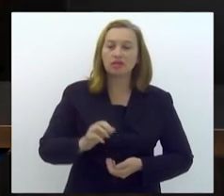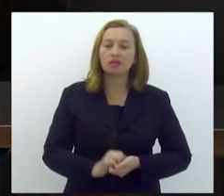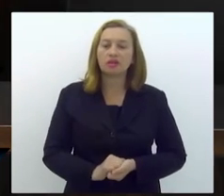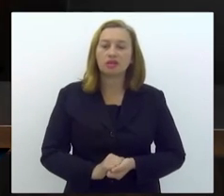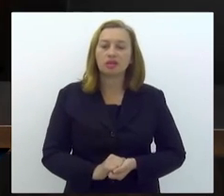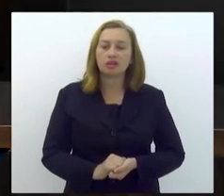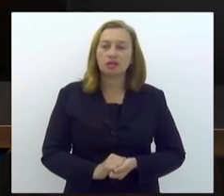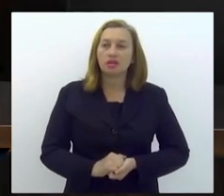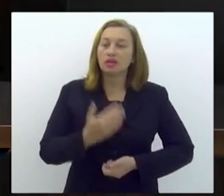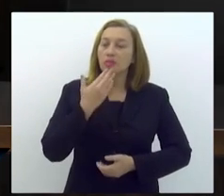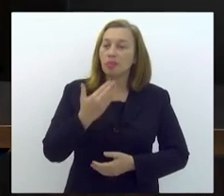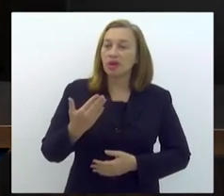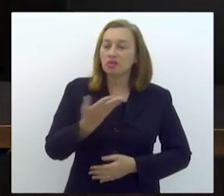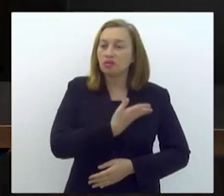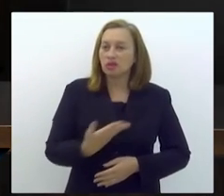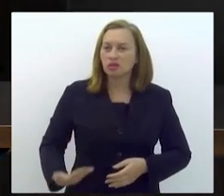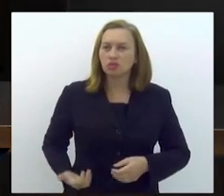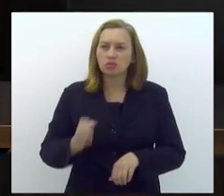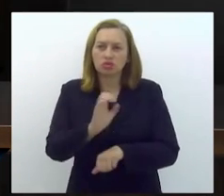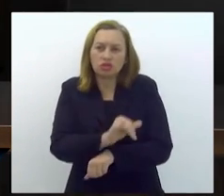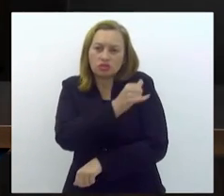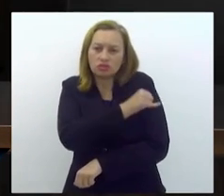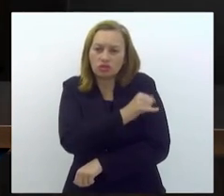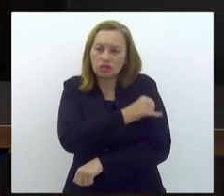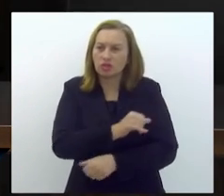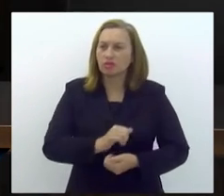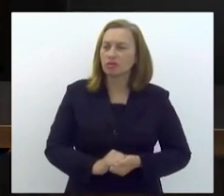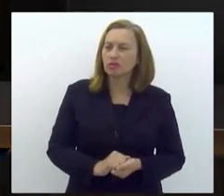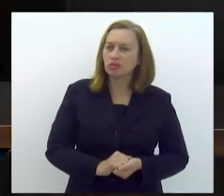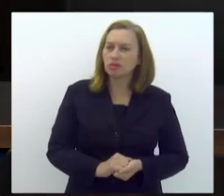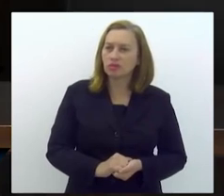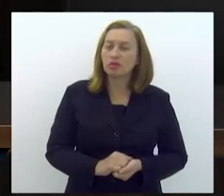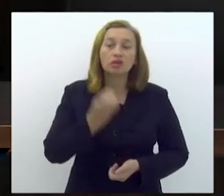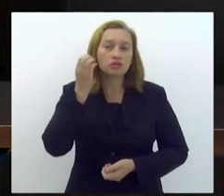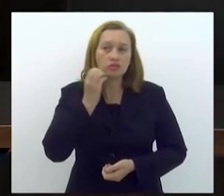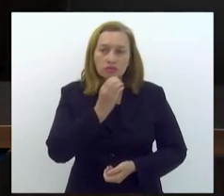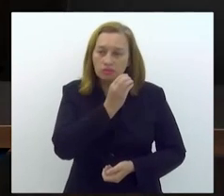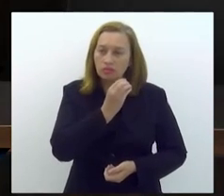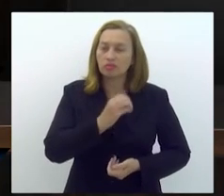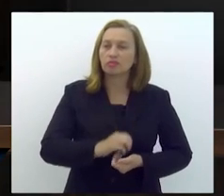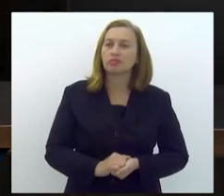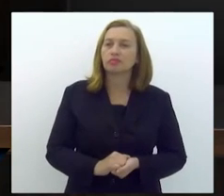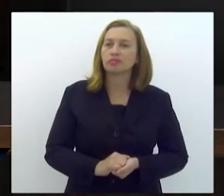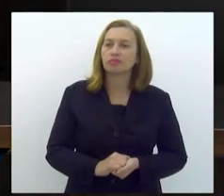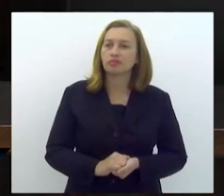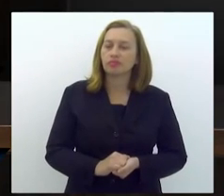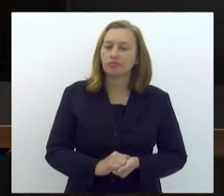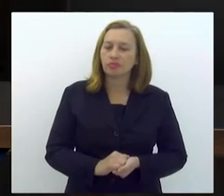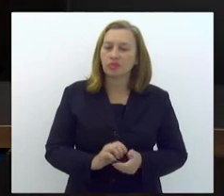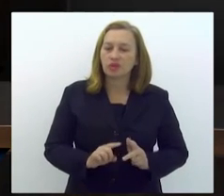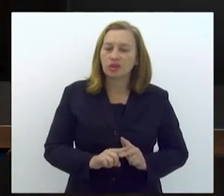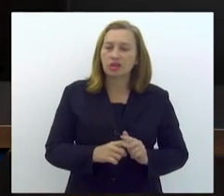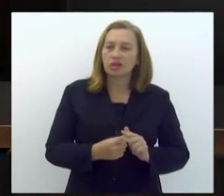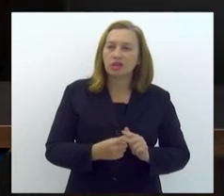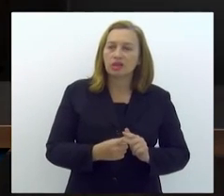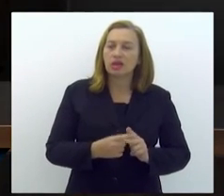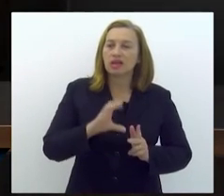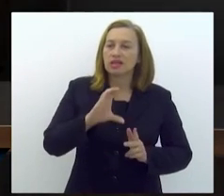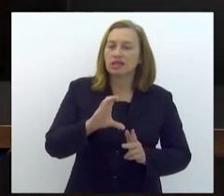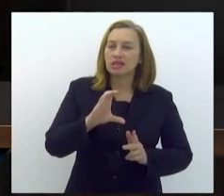que solicitam Excelentíssimo Senhor governador do Estado do Rio de Janeiro senhor Cláudio Castro a reforma do CIEP